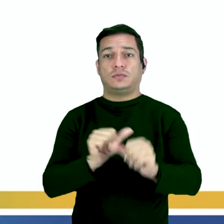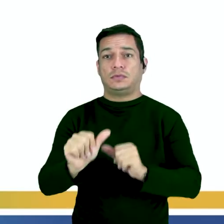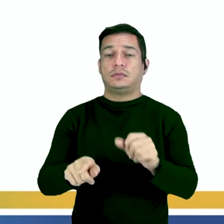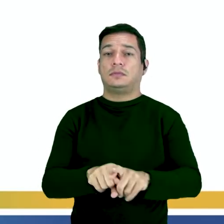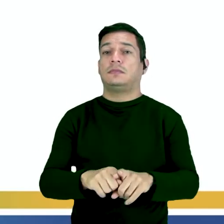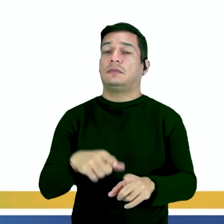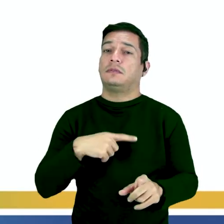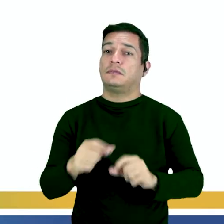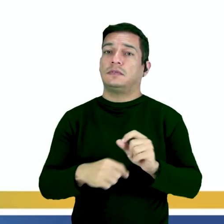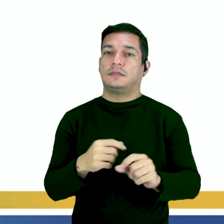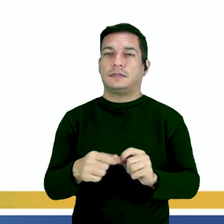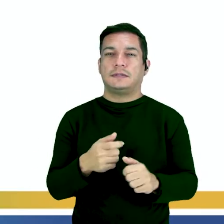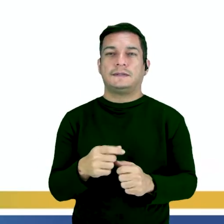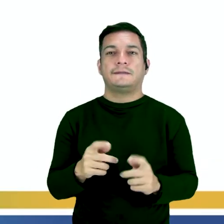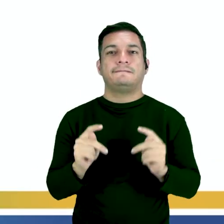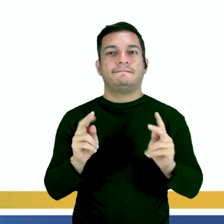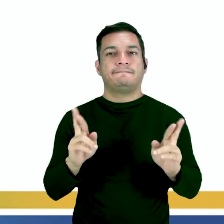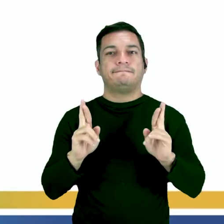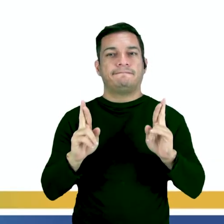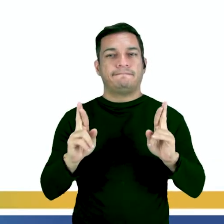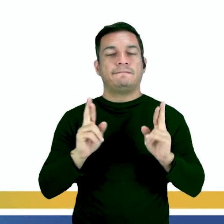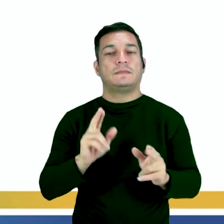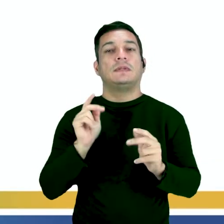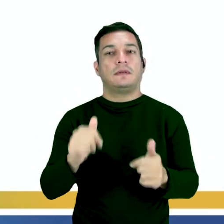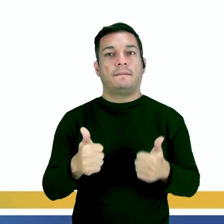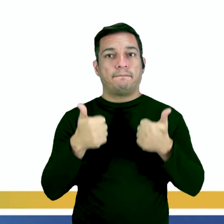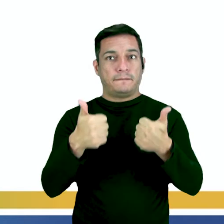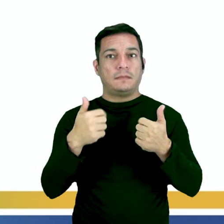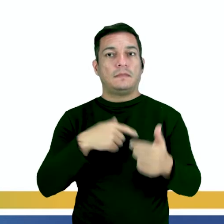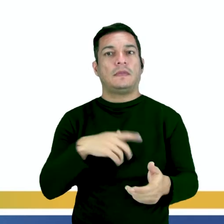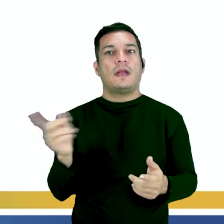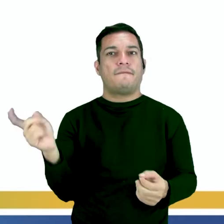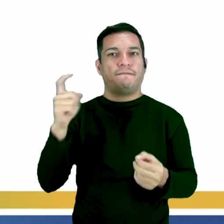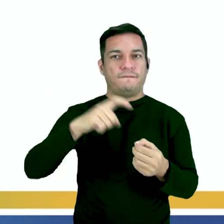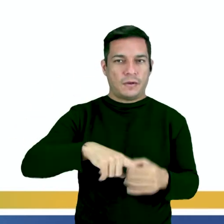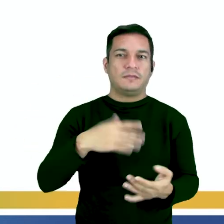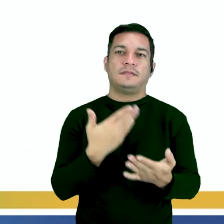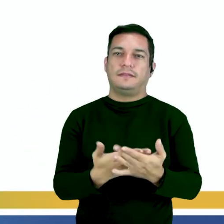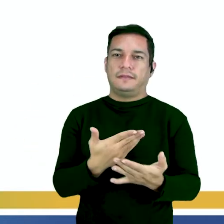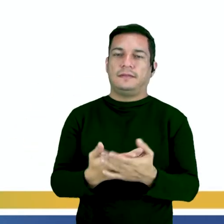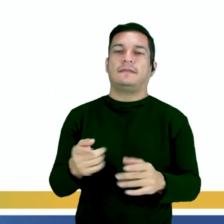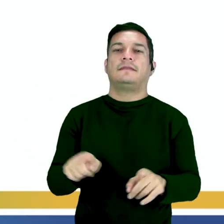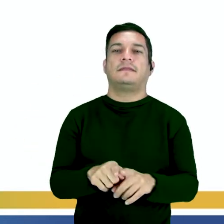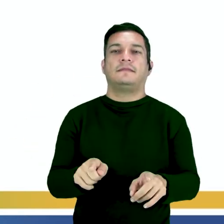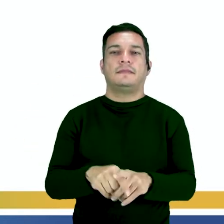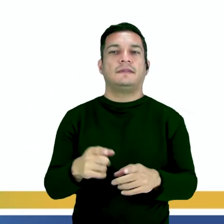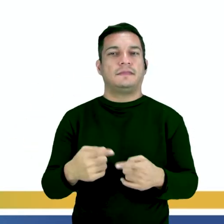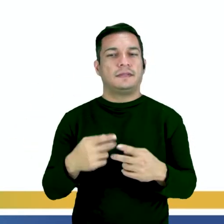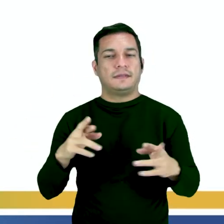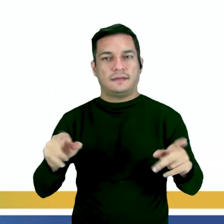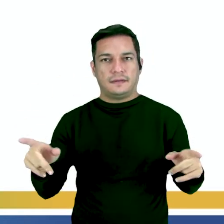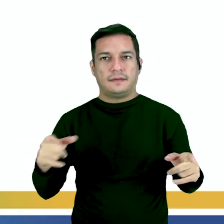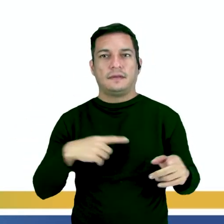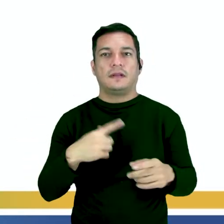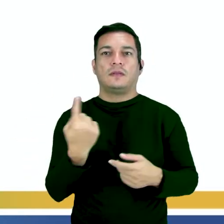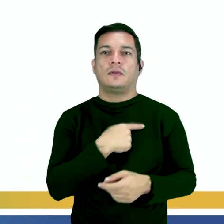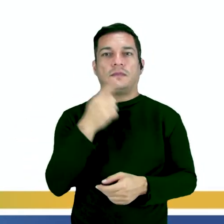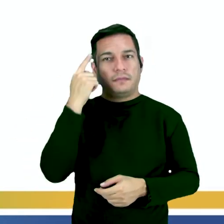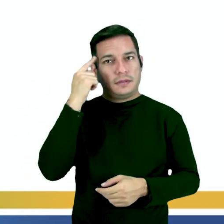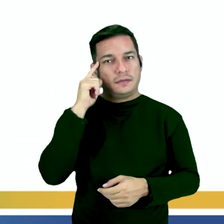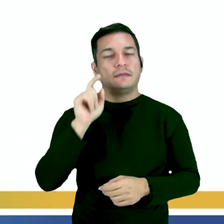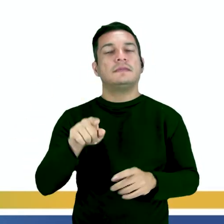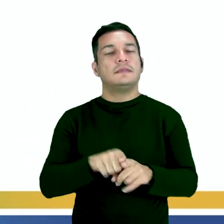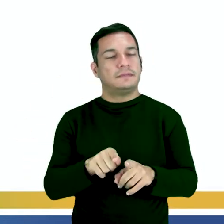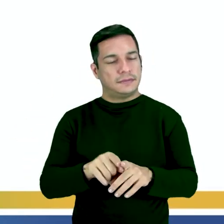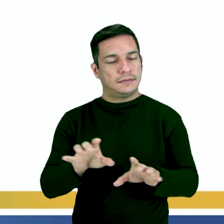temos expectativas positivas em relação aí ao nosso retorno, né? Por mais que seja diferenciado, mas já pensamos sobre